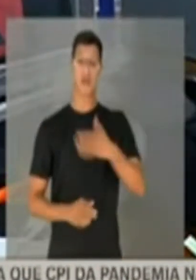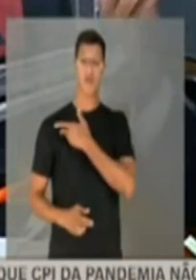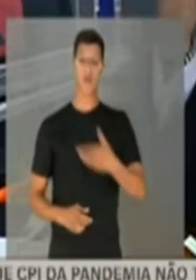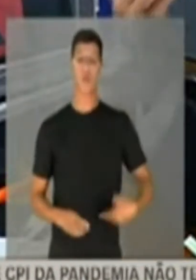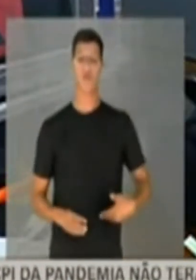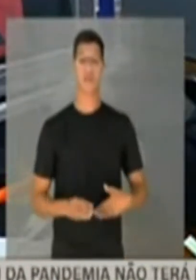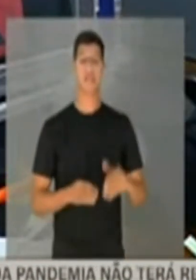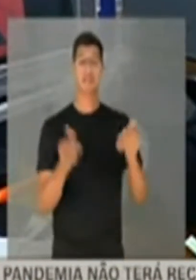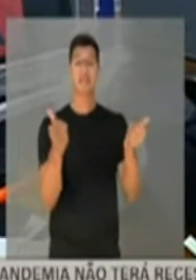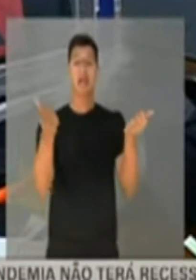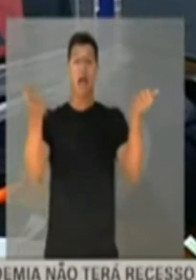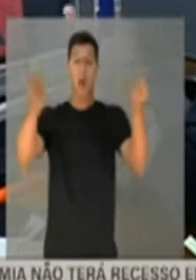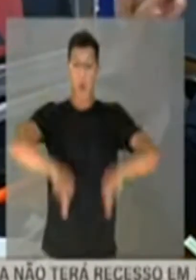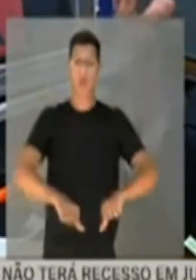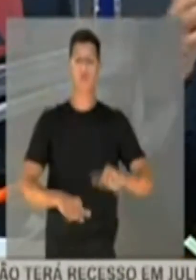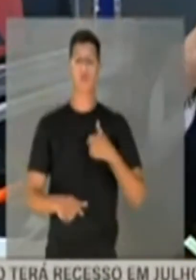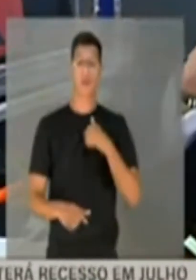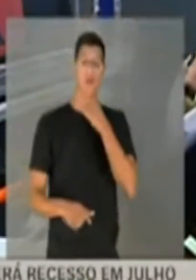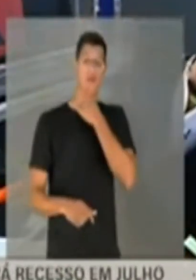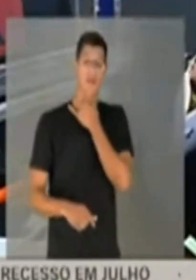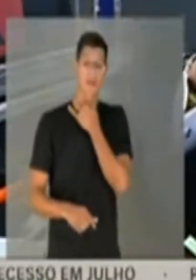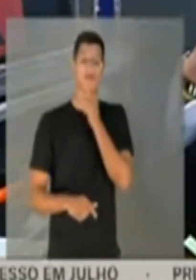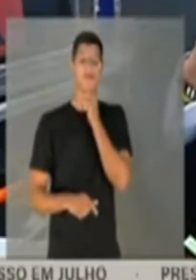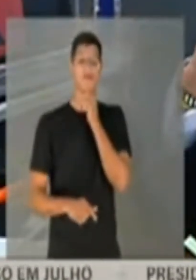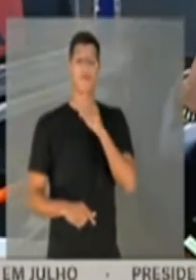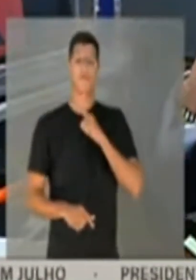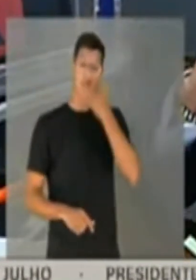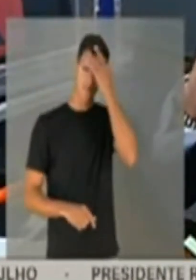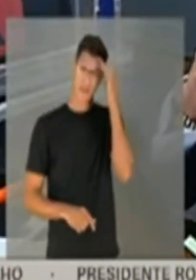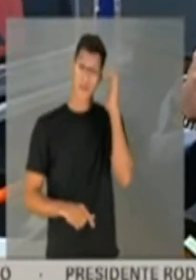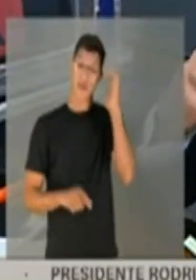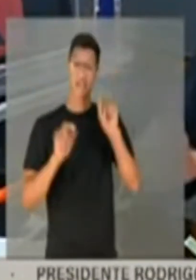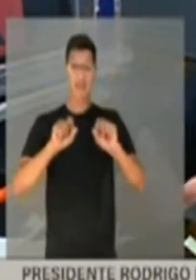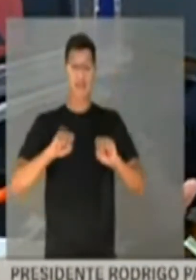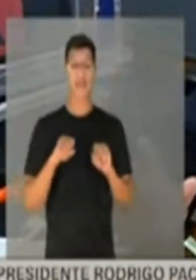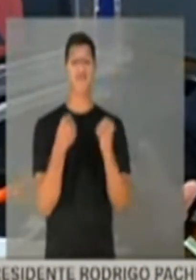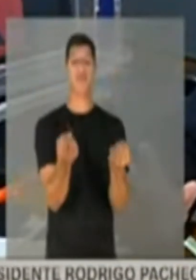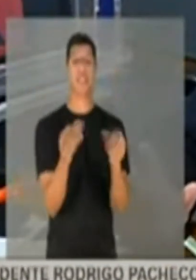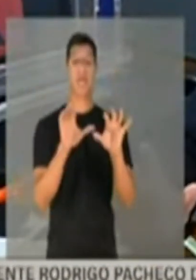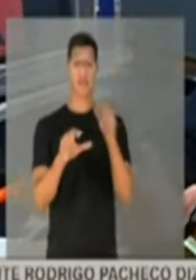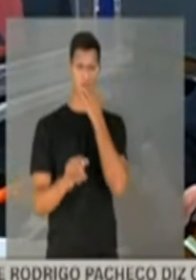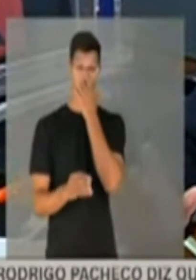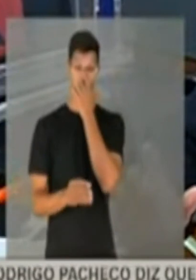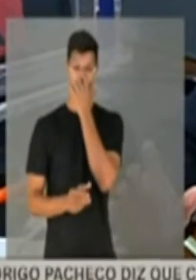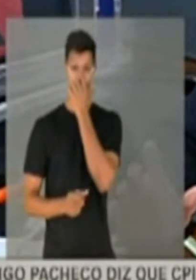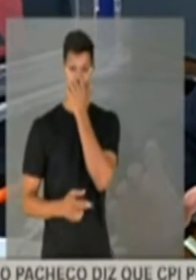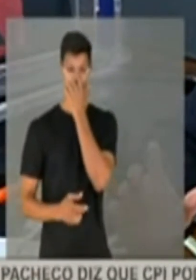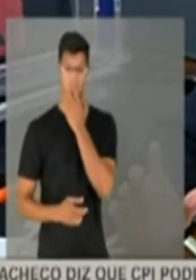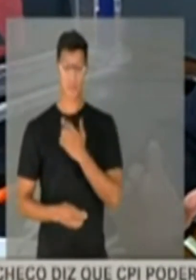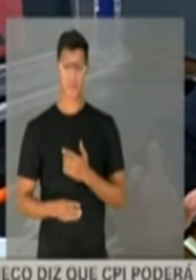governo caótico. E eu lamento que ainda exista gente que defenda isso.